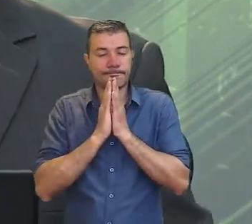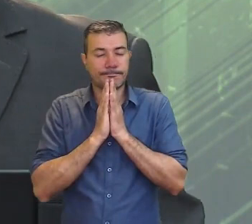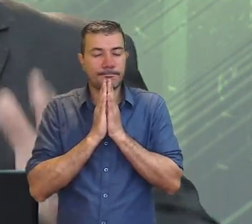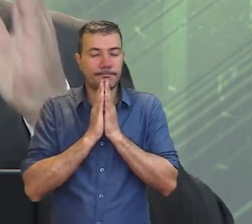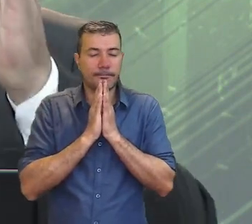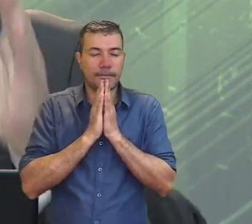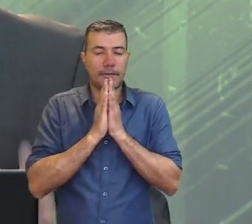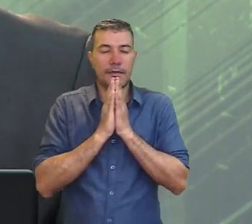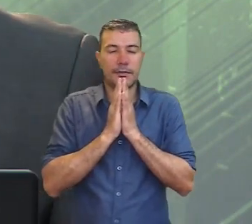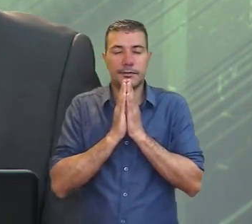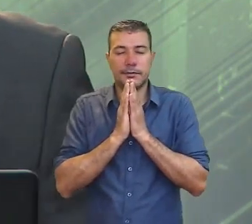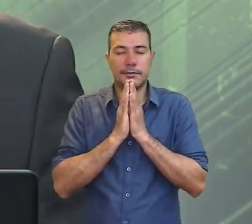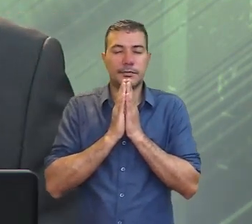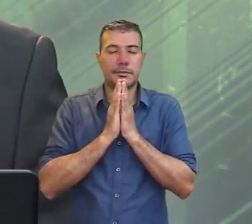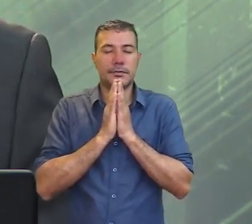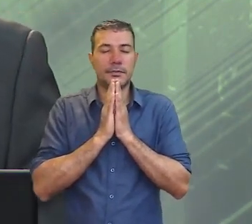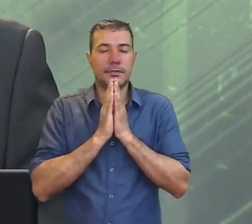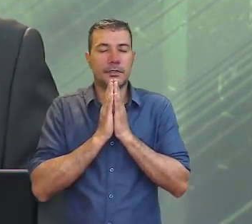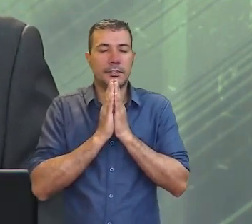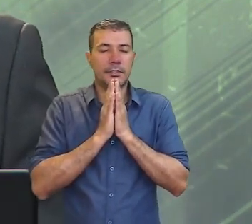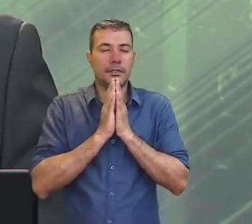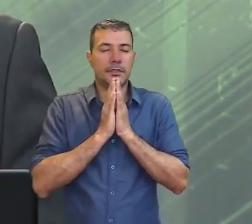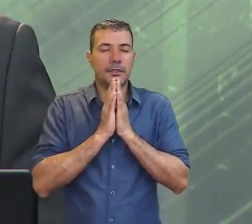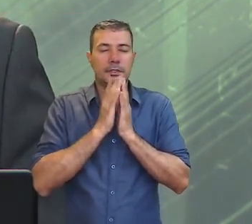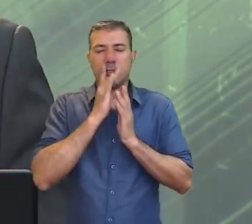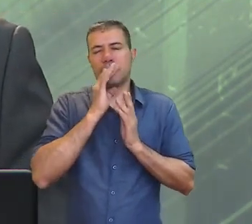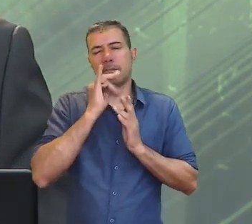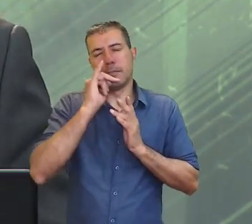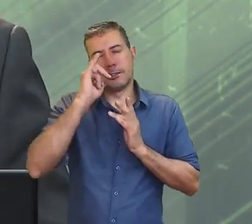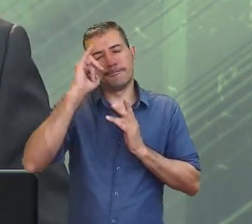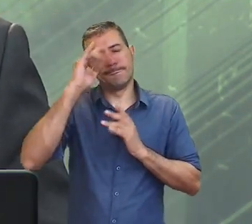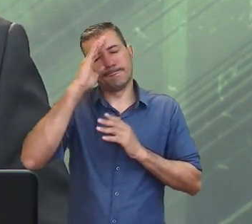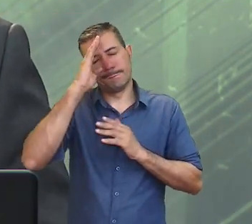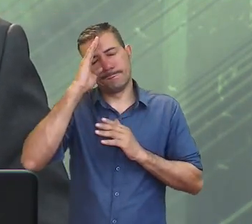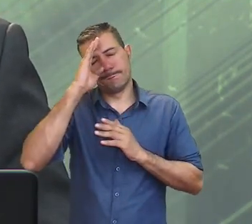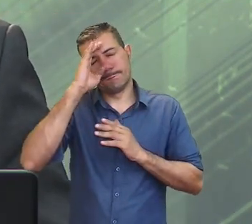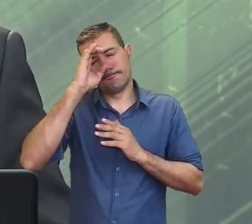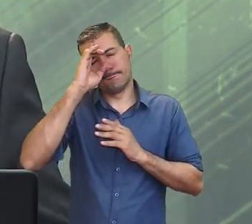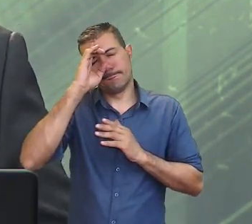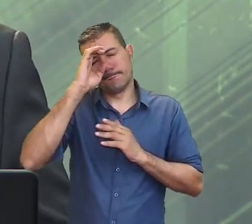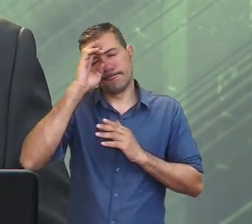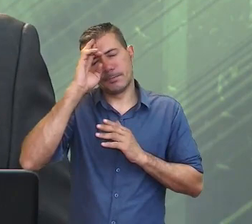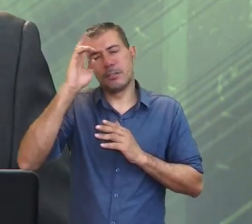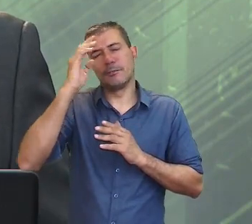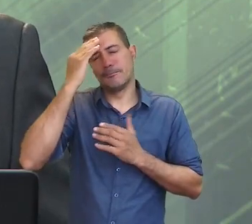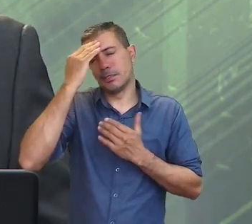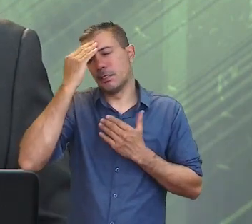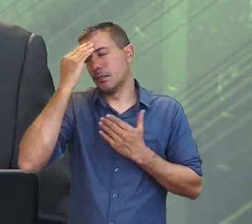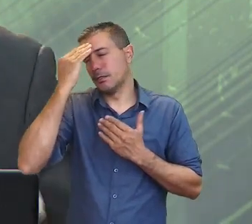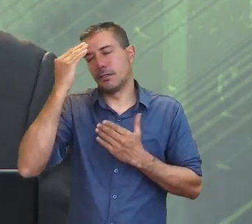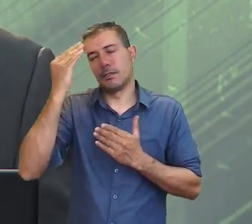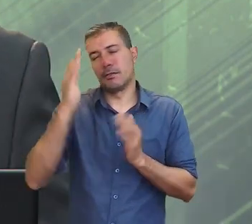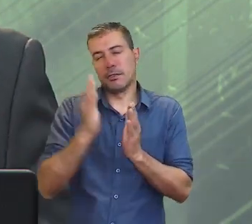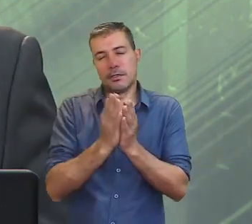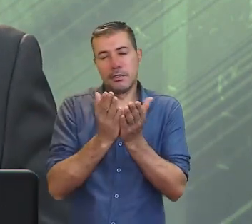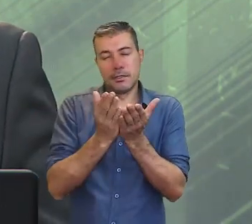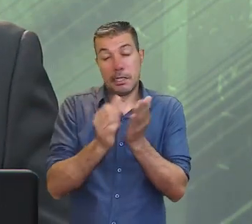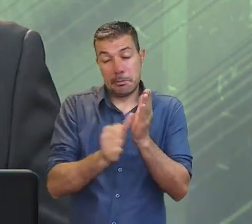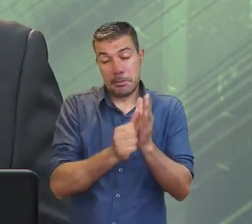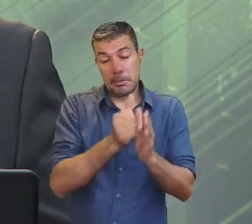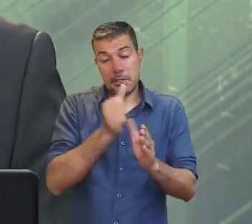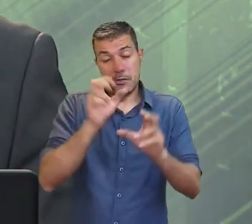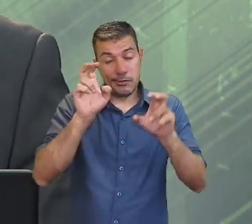comigo e junto com Deus. Querido Deus e Pai, muito obrigado, Senhor, pelo estudo da Tua Palavra. Estudamos a primeira